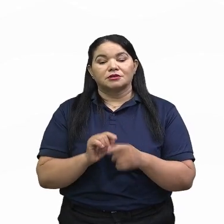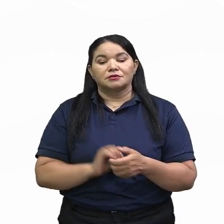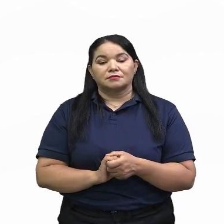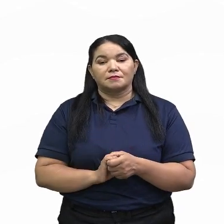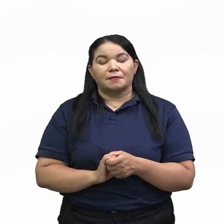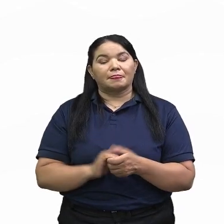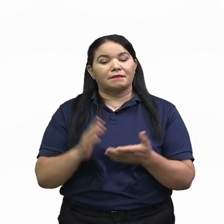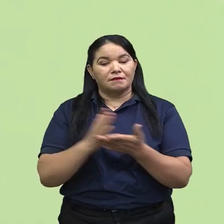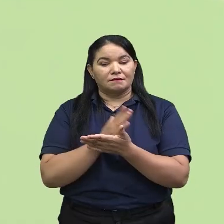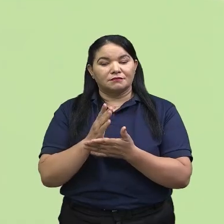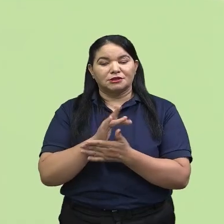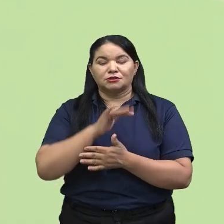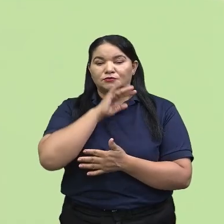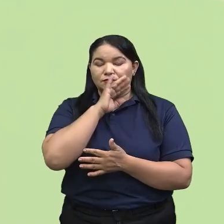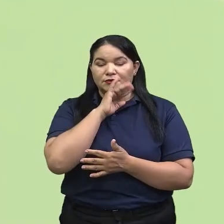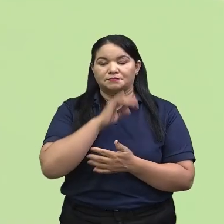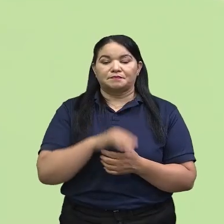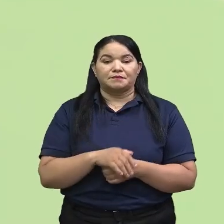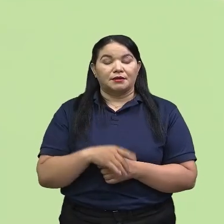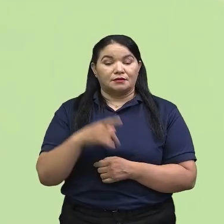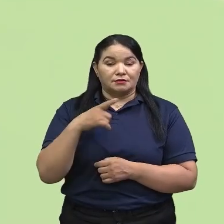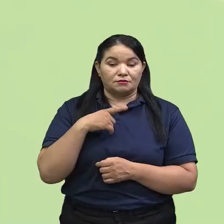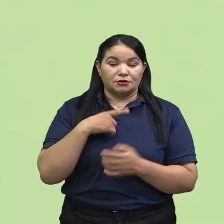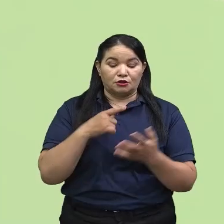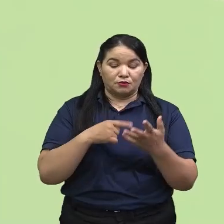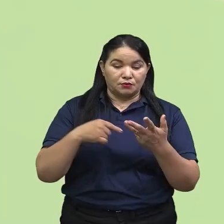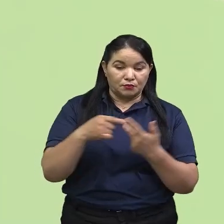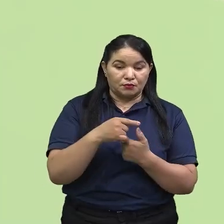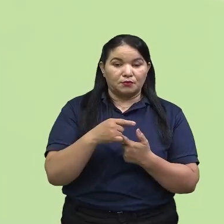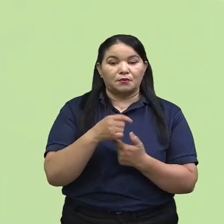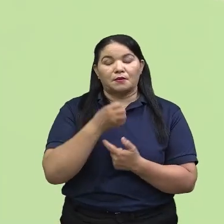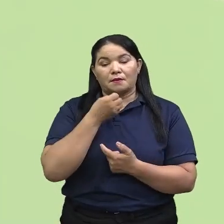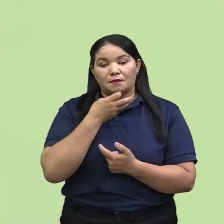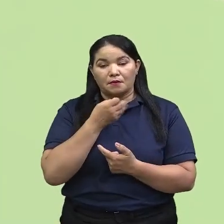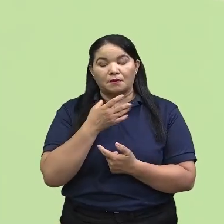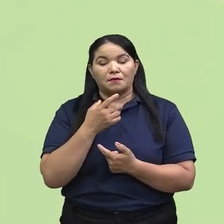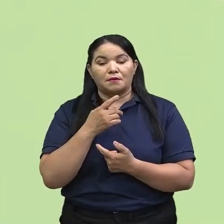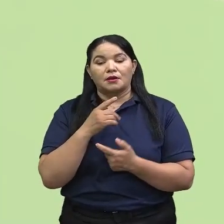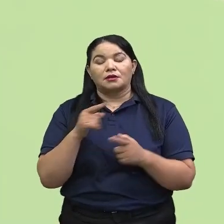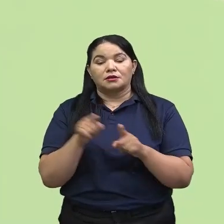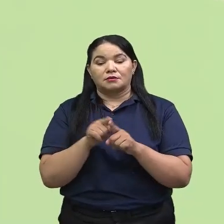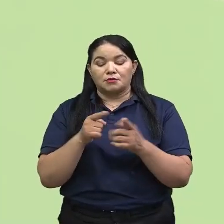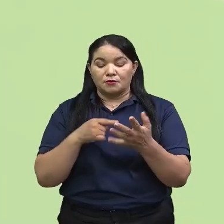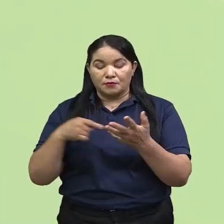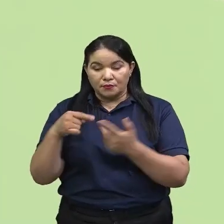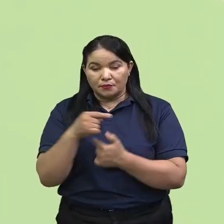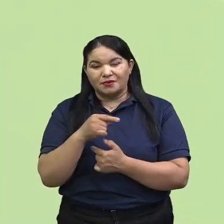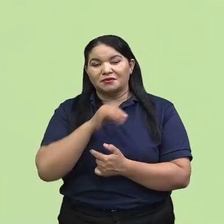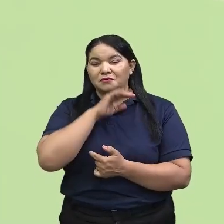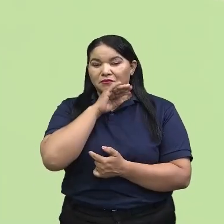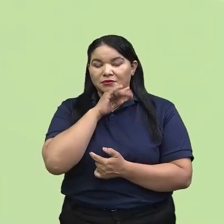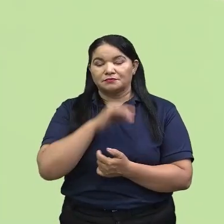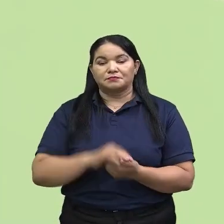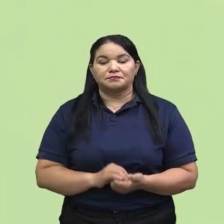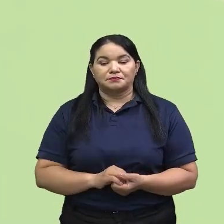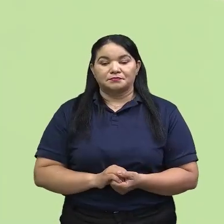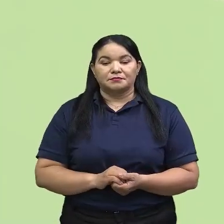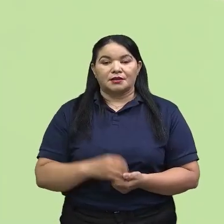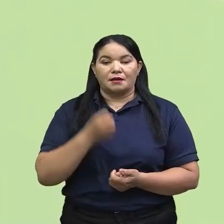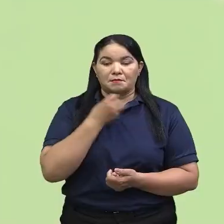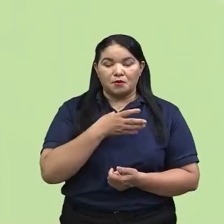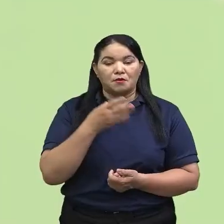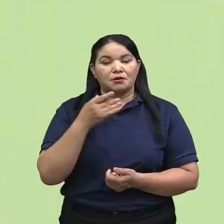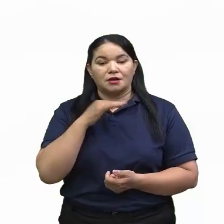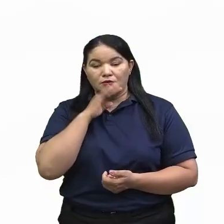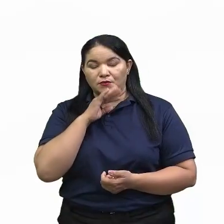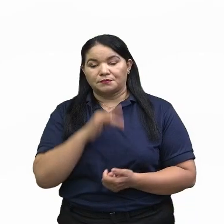não é muito legal. Então, vejam, nós temos aí forma positiva e forma negativa. Vamos lá definir